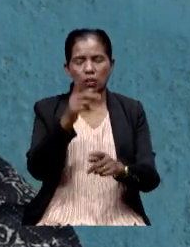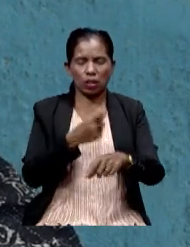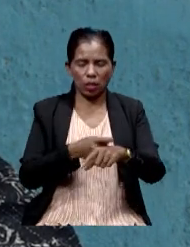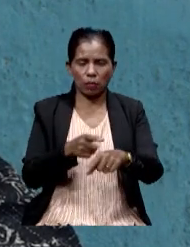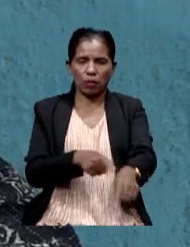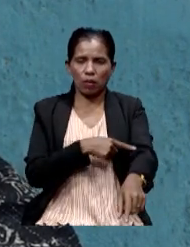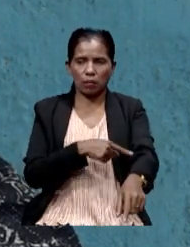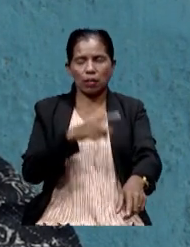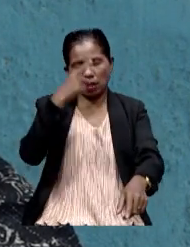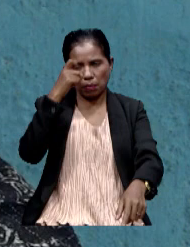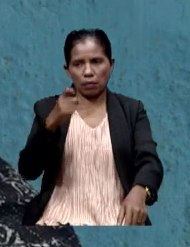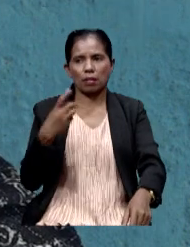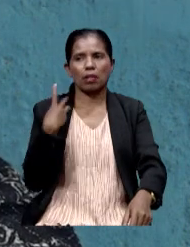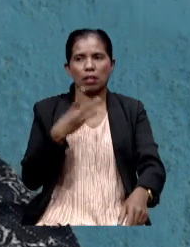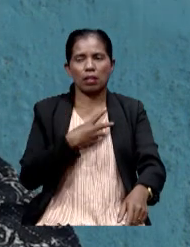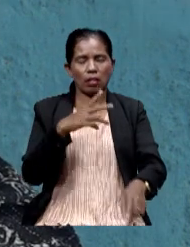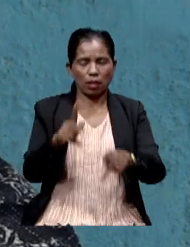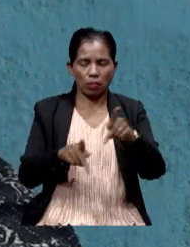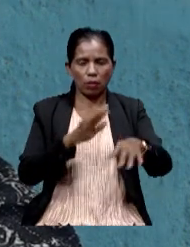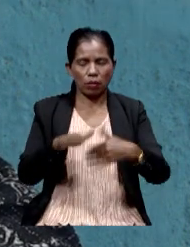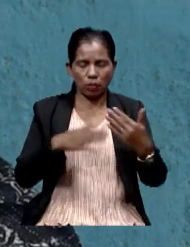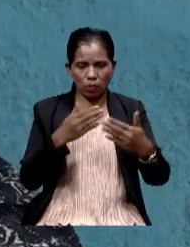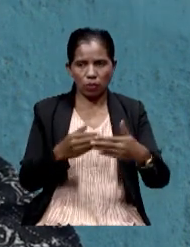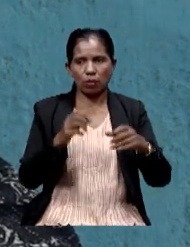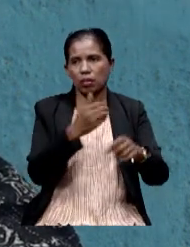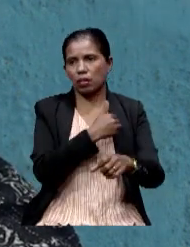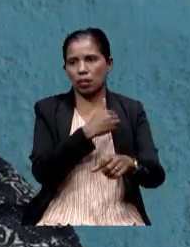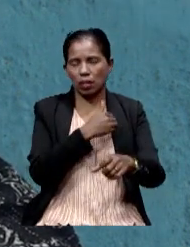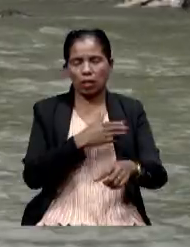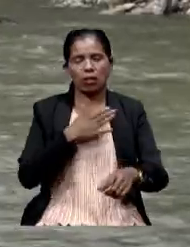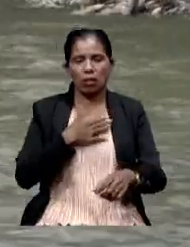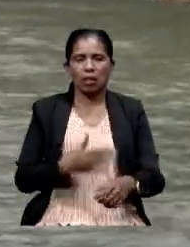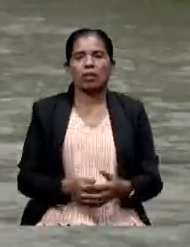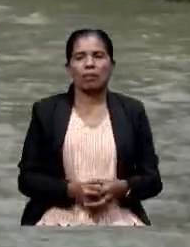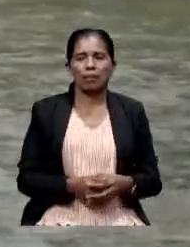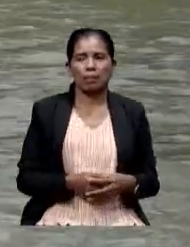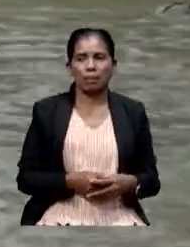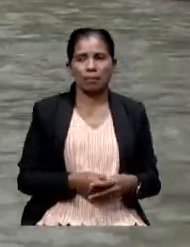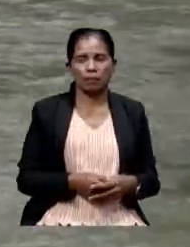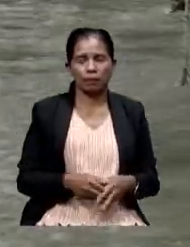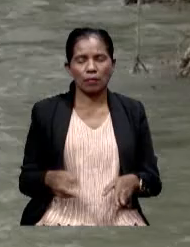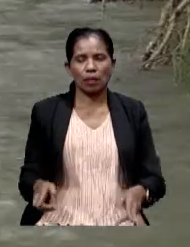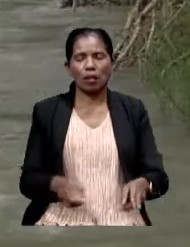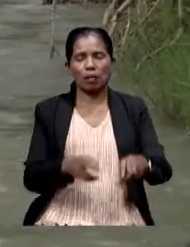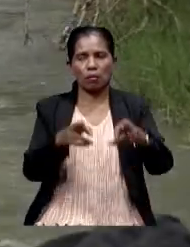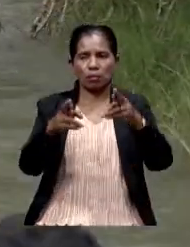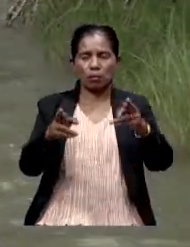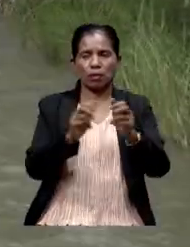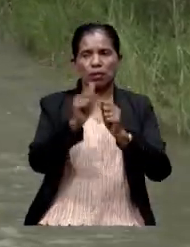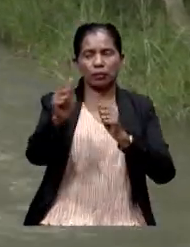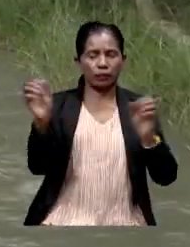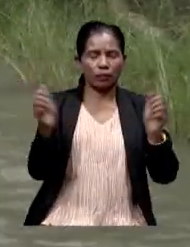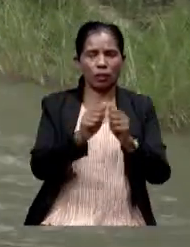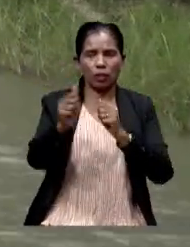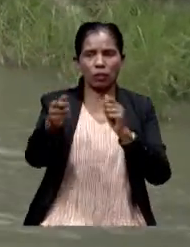mas itapovo, povo La Cluta, povo Viqueque Tomac, cidade aí, horas, né? Além de né, mota ue lolo, nebe distância la doc, husi